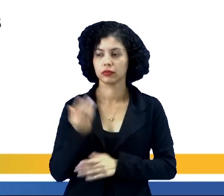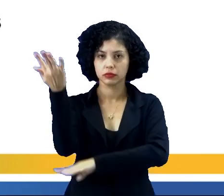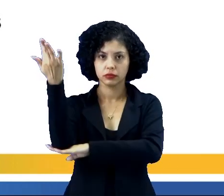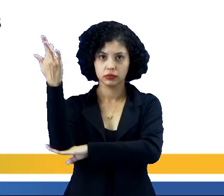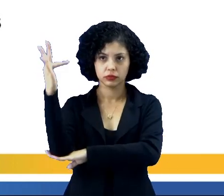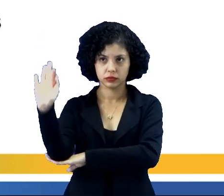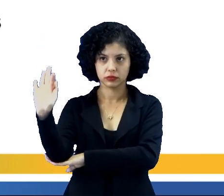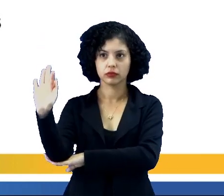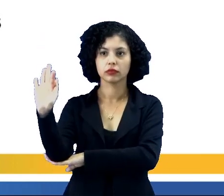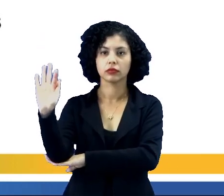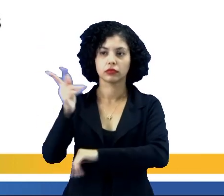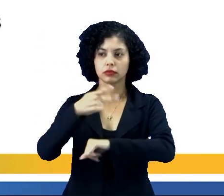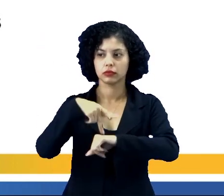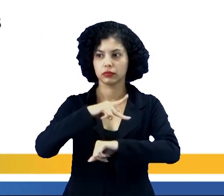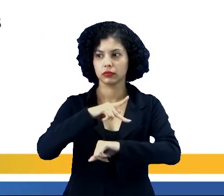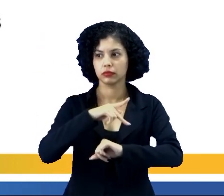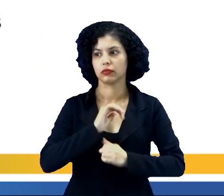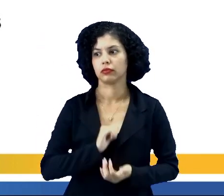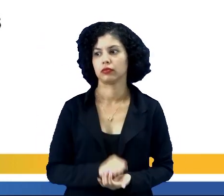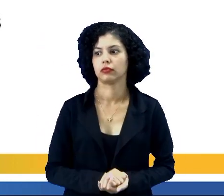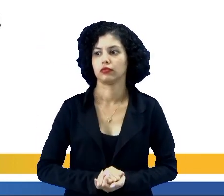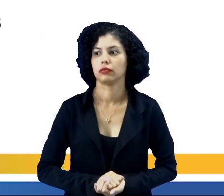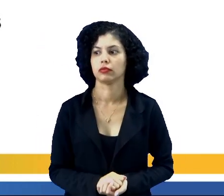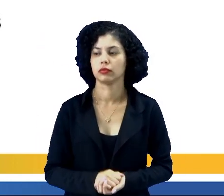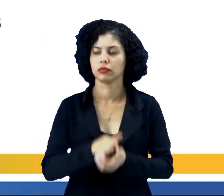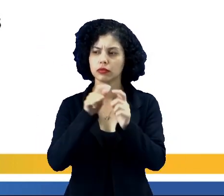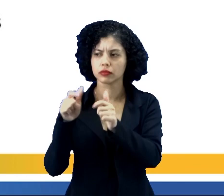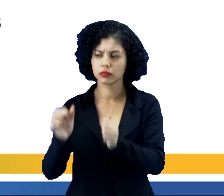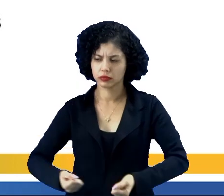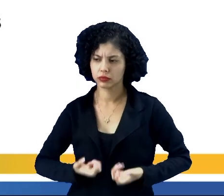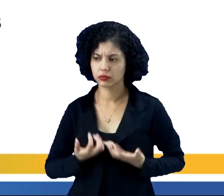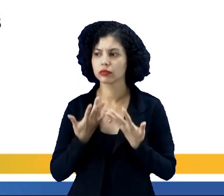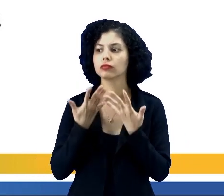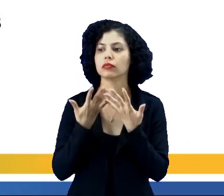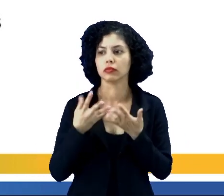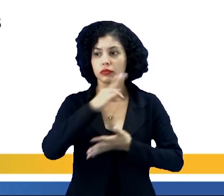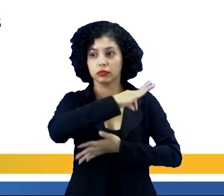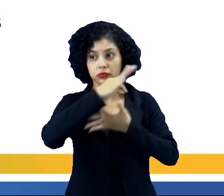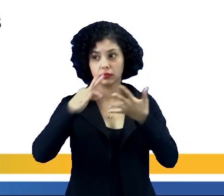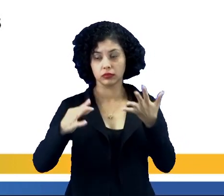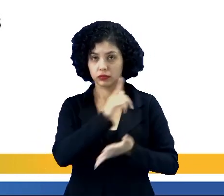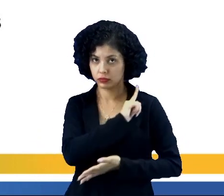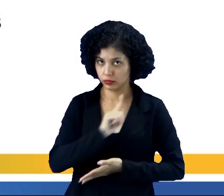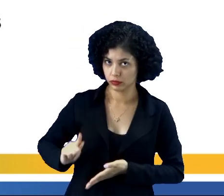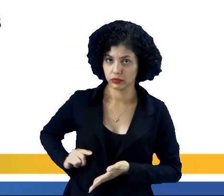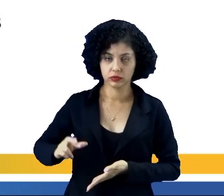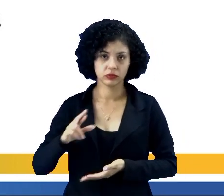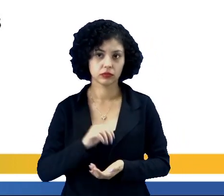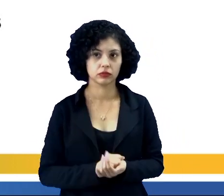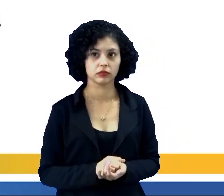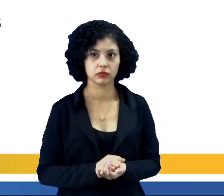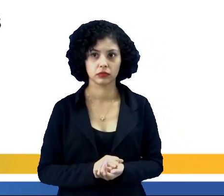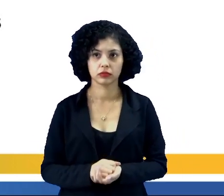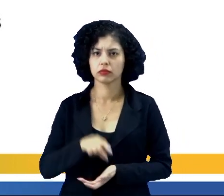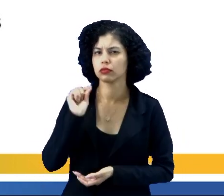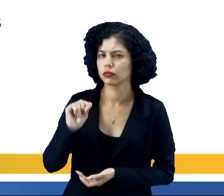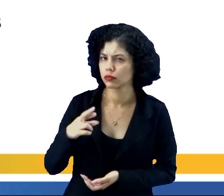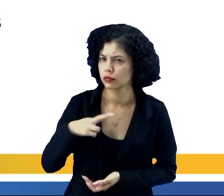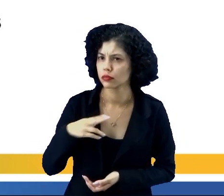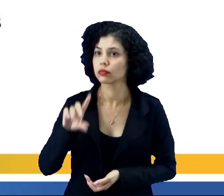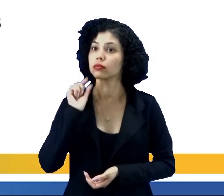XVII, sendo a França o país onde melhor se manifestou esse tipo de governo,